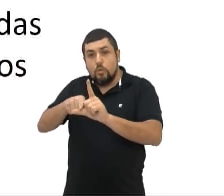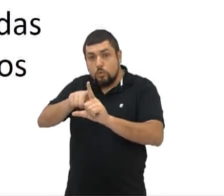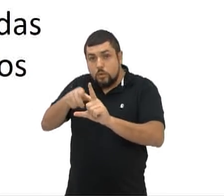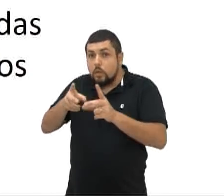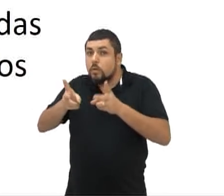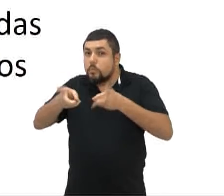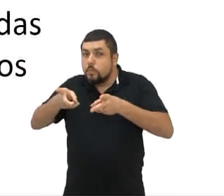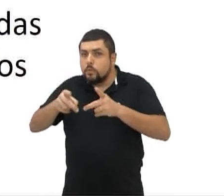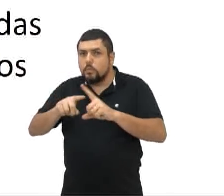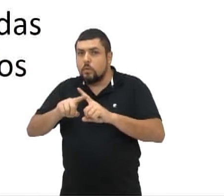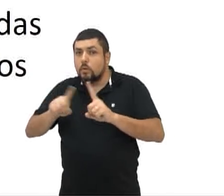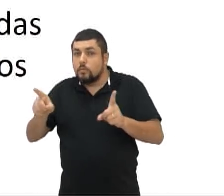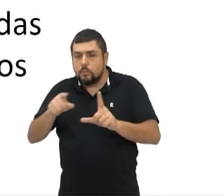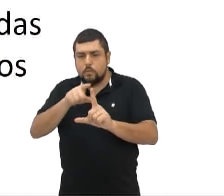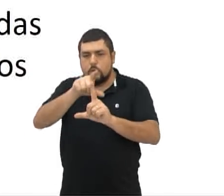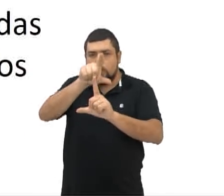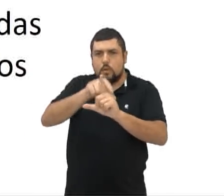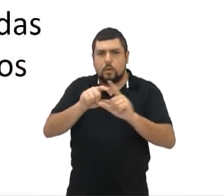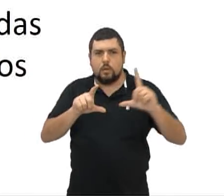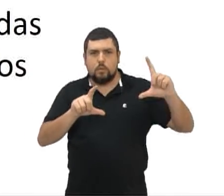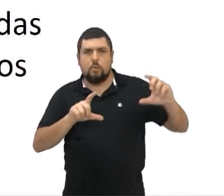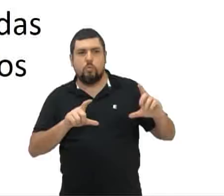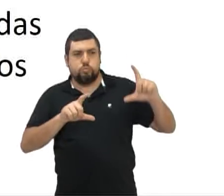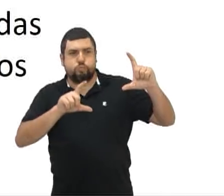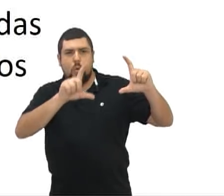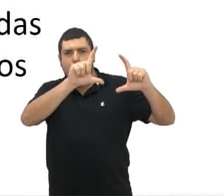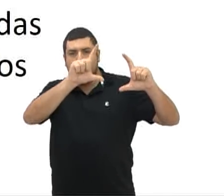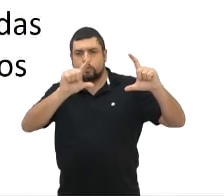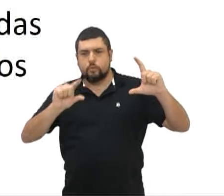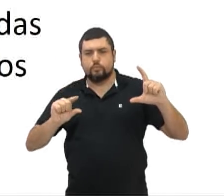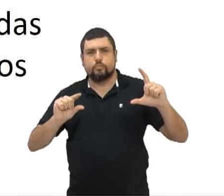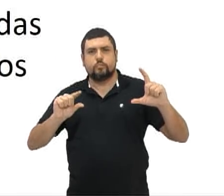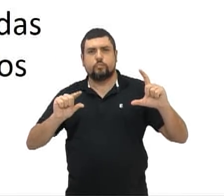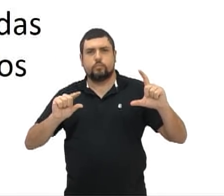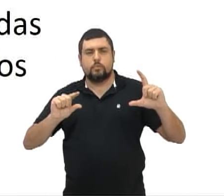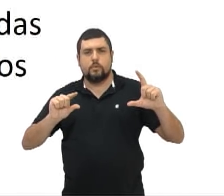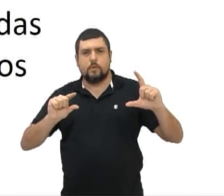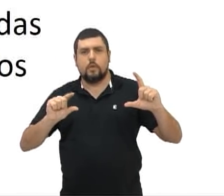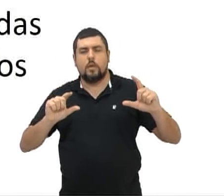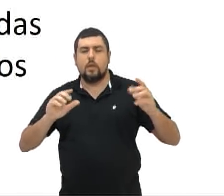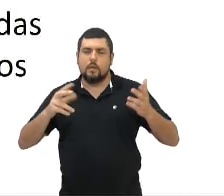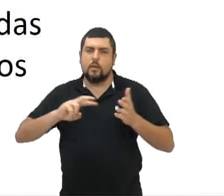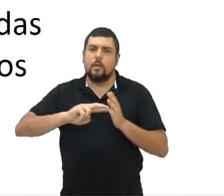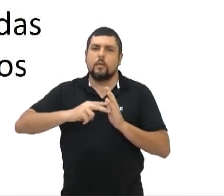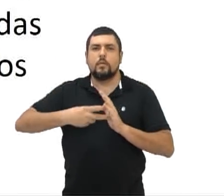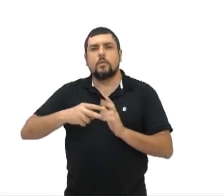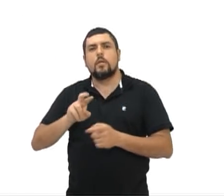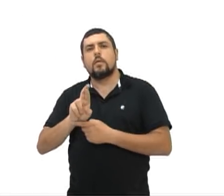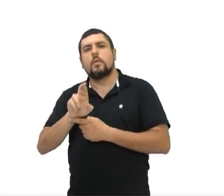ali, os lados, eles são reduzidos. Esse é o conceito da redução.